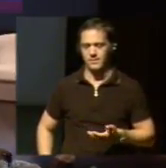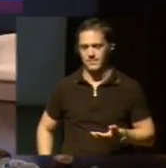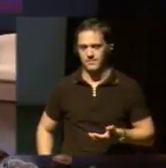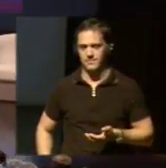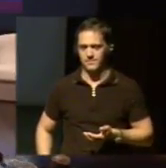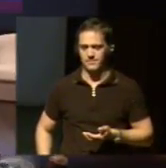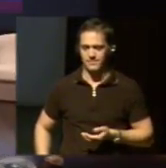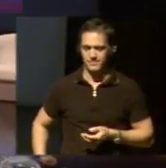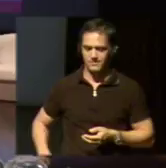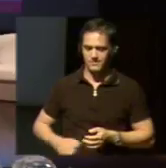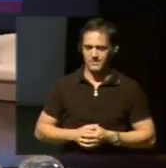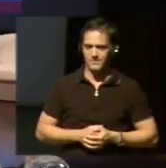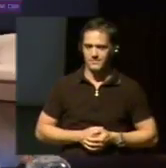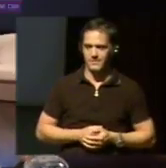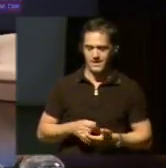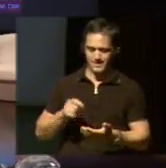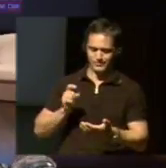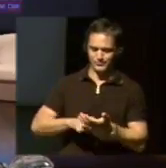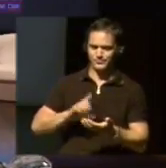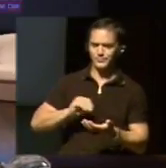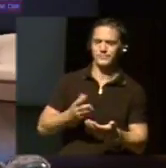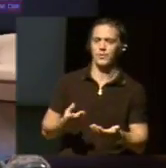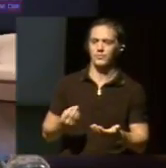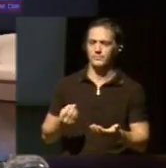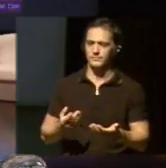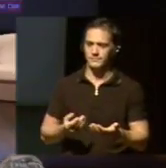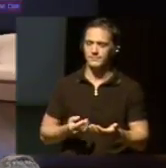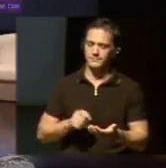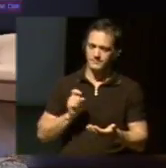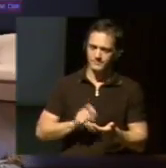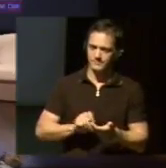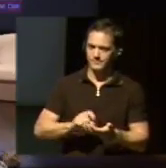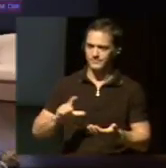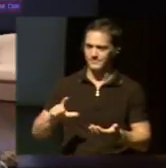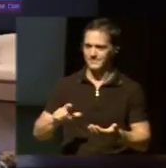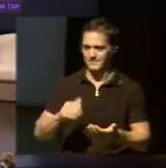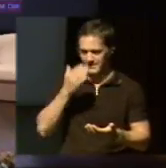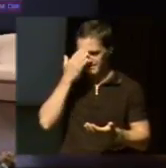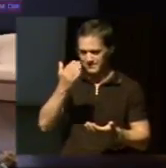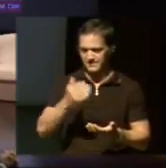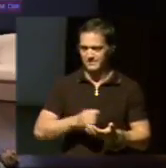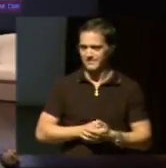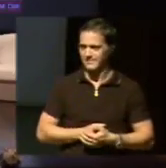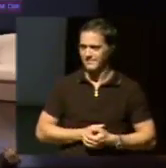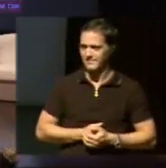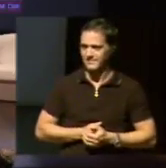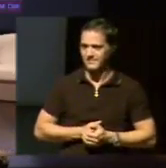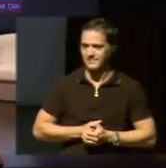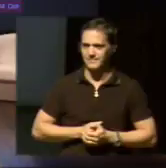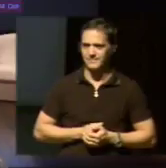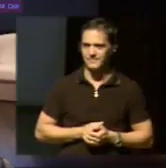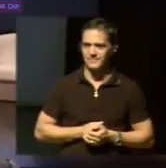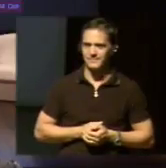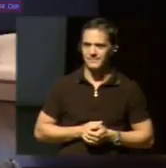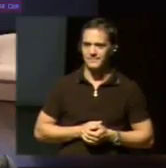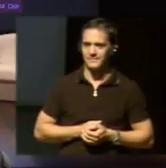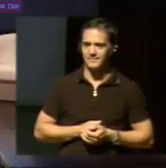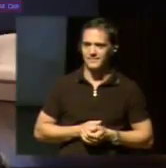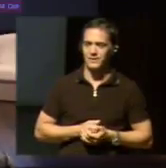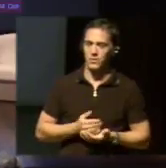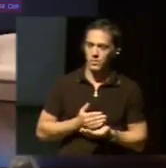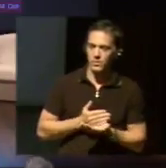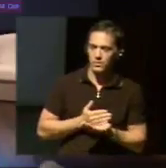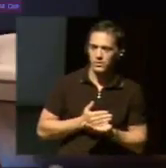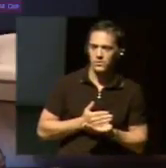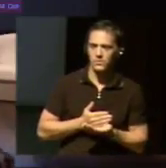Ah, es war nicht an. Ah, estava desligado. Ok, muito bom. Obrigado. Ich möchte am Anfang ein paar Sätze sagen, quero